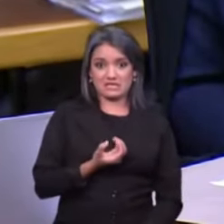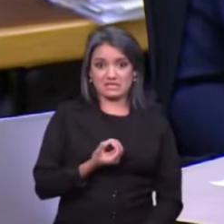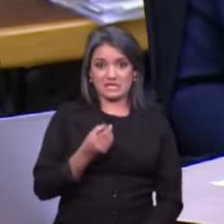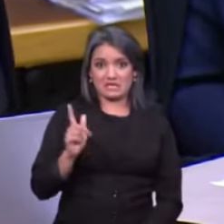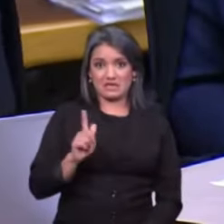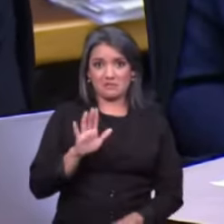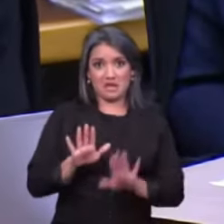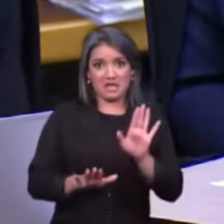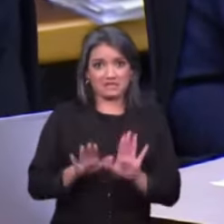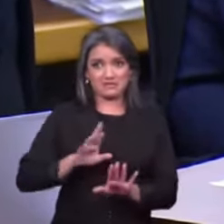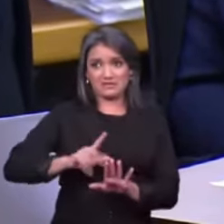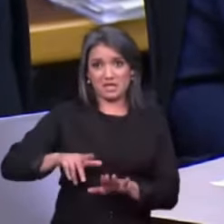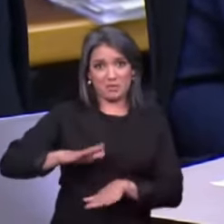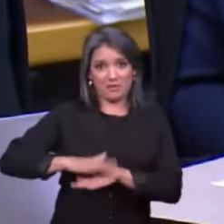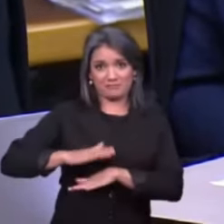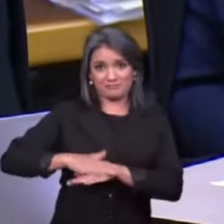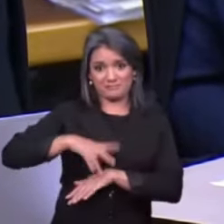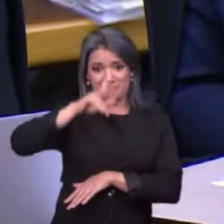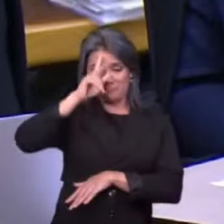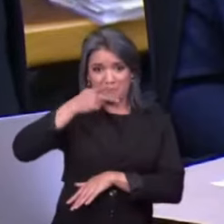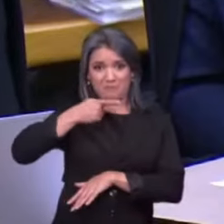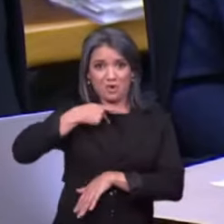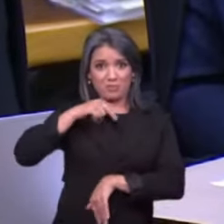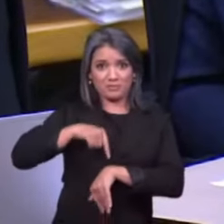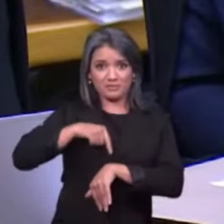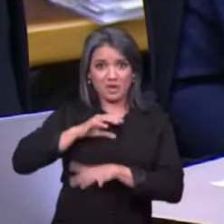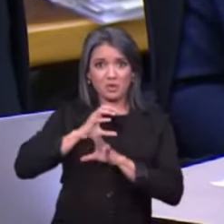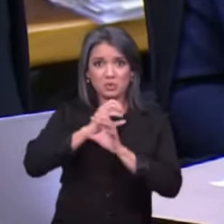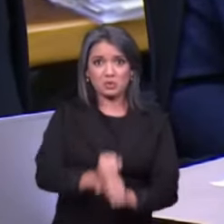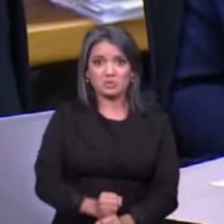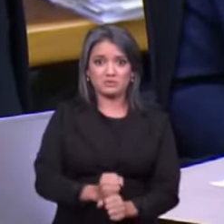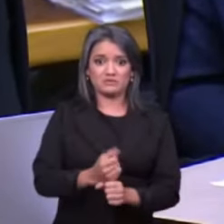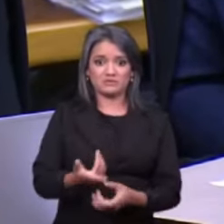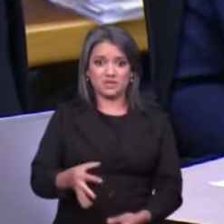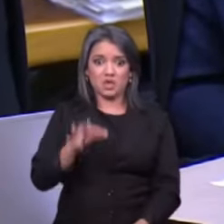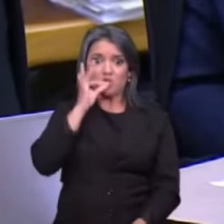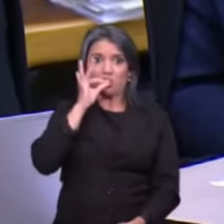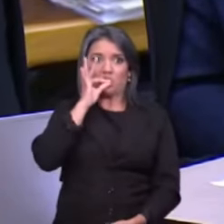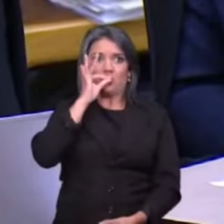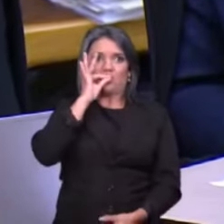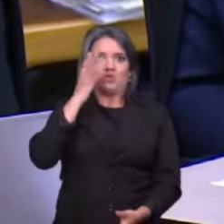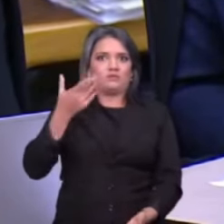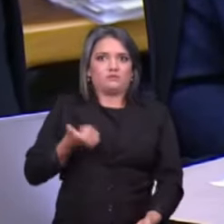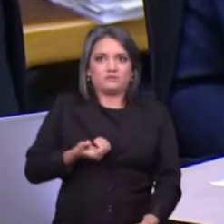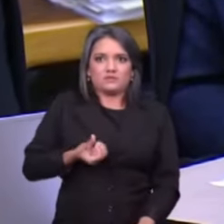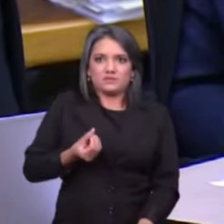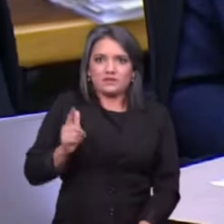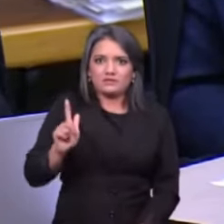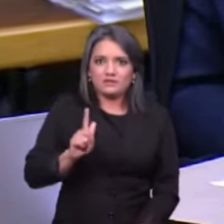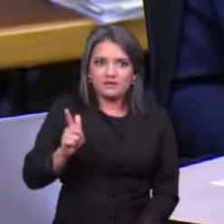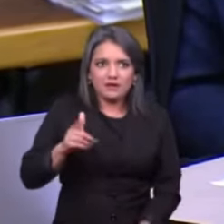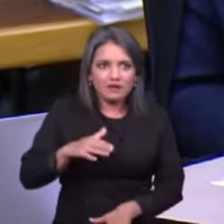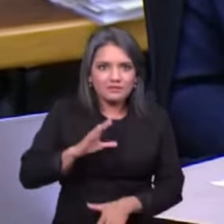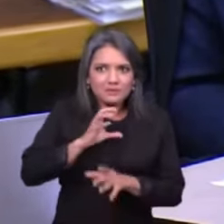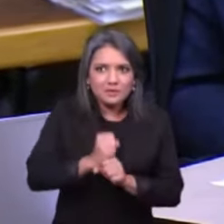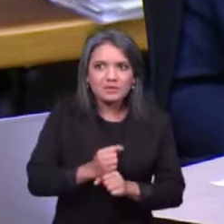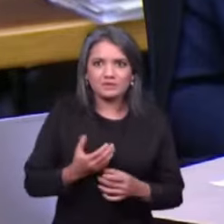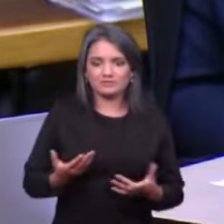porque ia ser uma chaminé, né, se fumasse 60 gramas de maconha naquele momento.